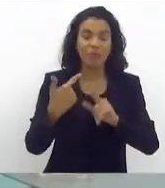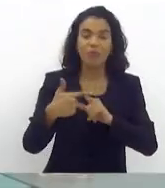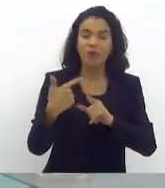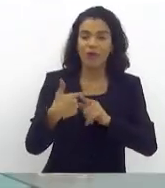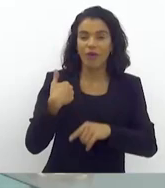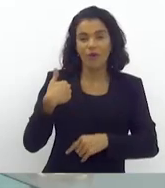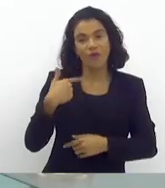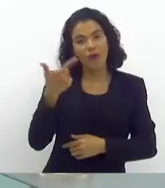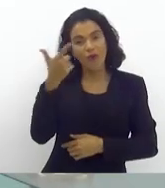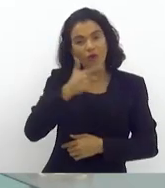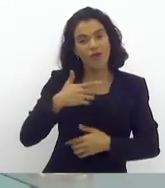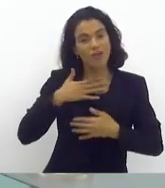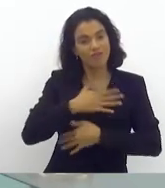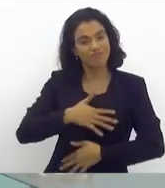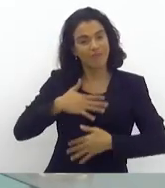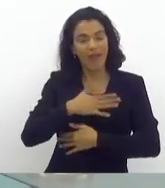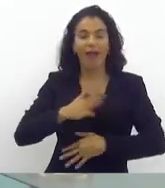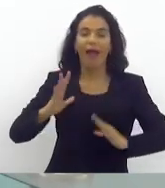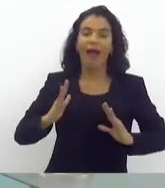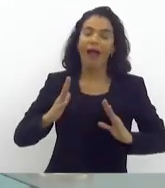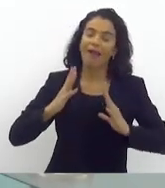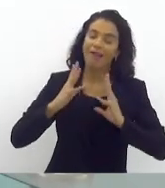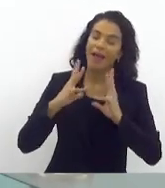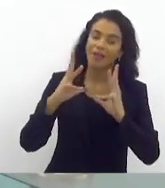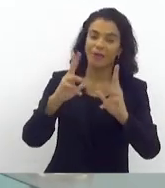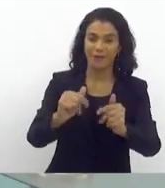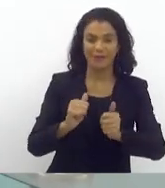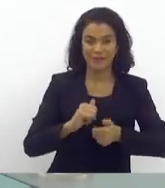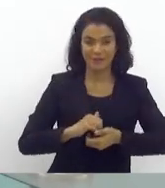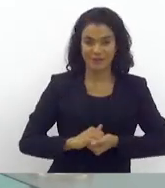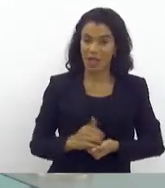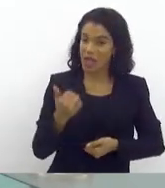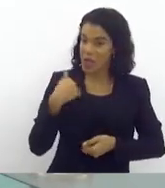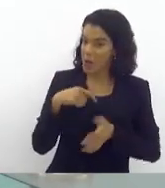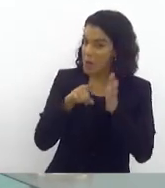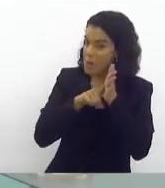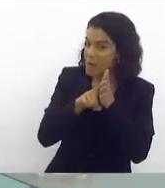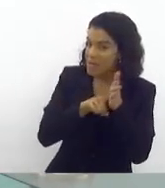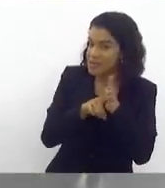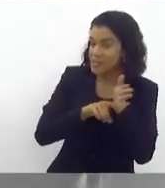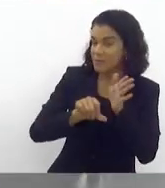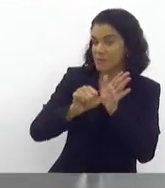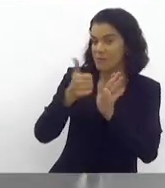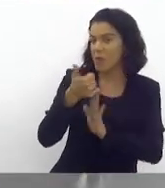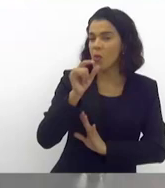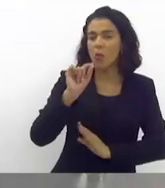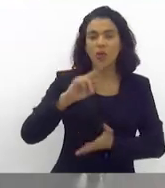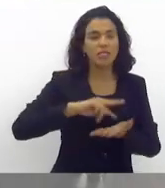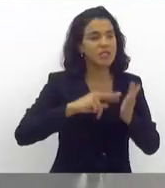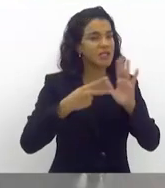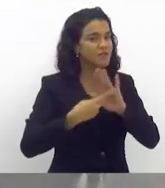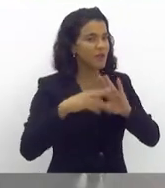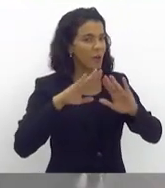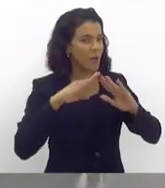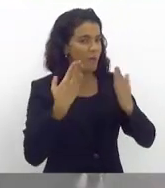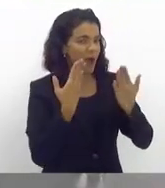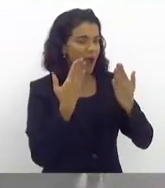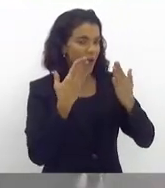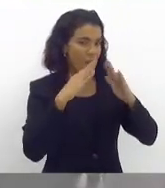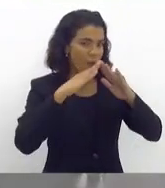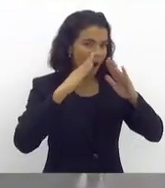conseguir agradar gregos e troianos. Eu fui pesquisar para saber o que, que era uma casa de leitura,